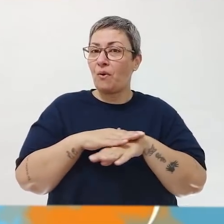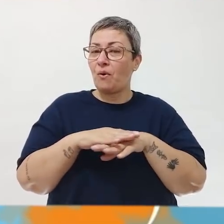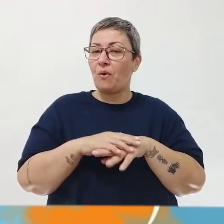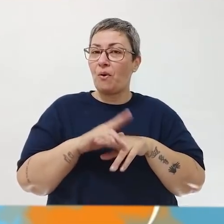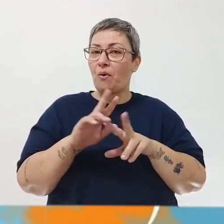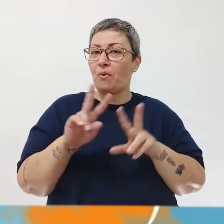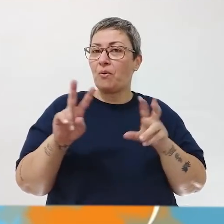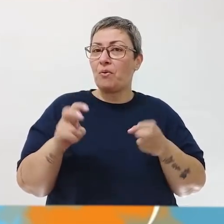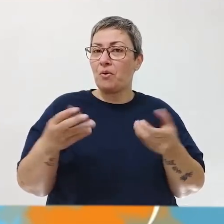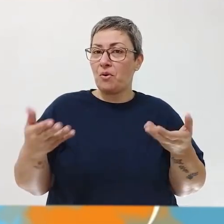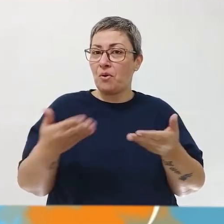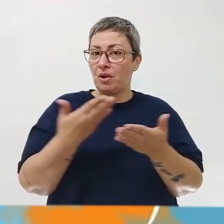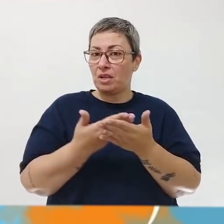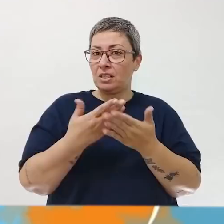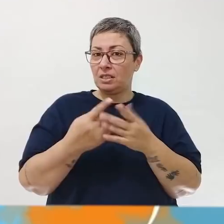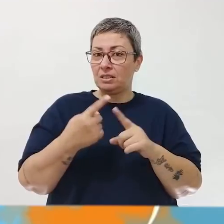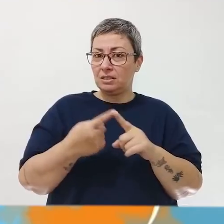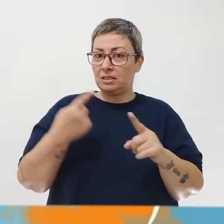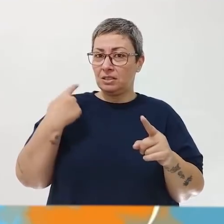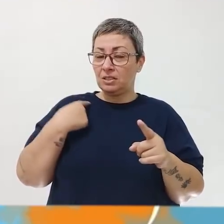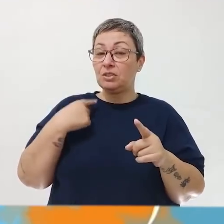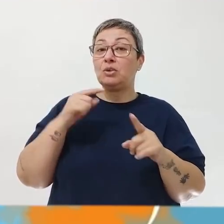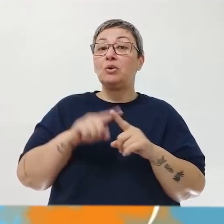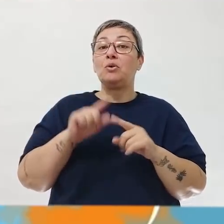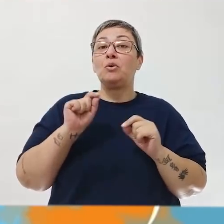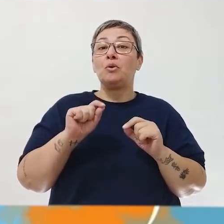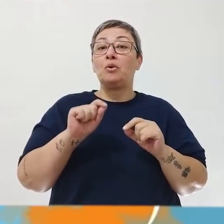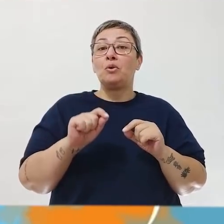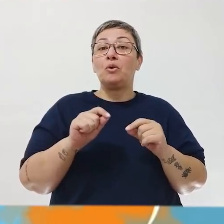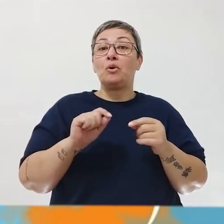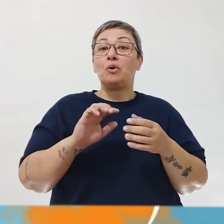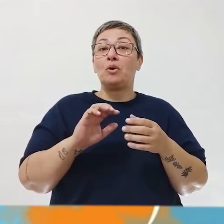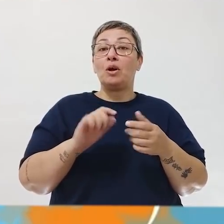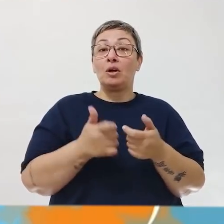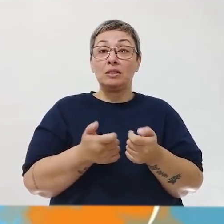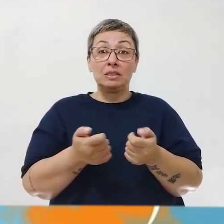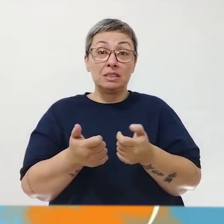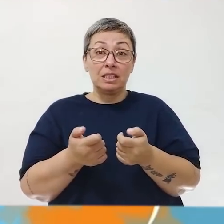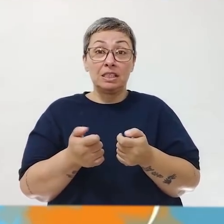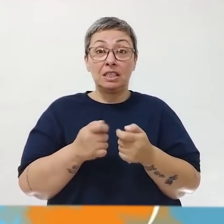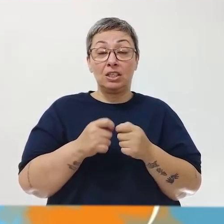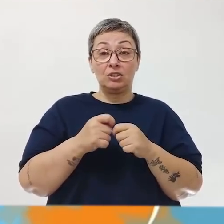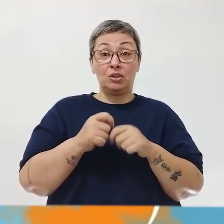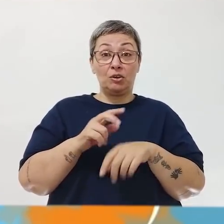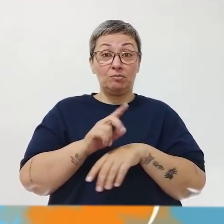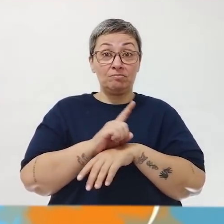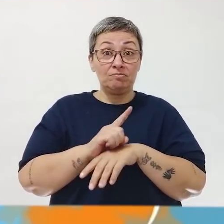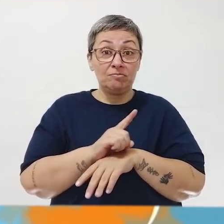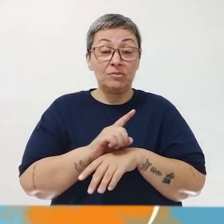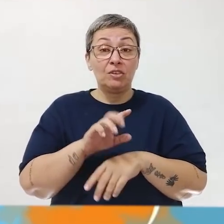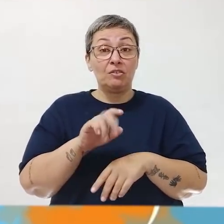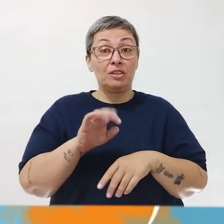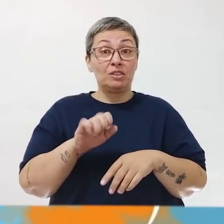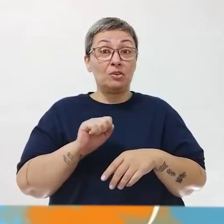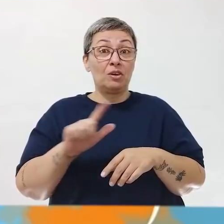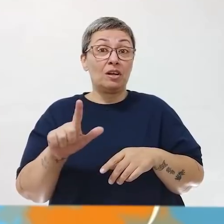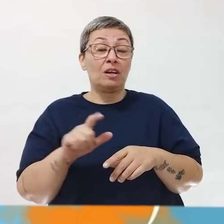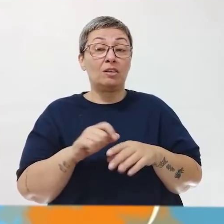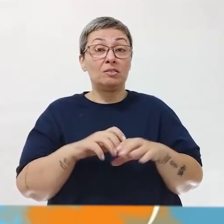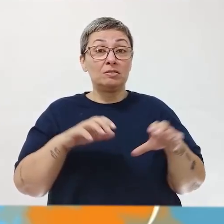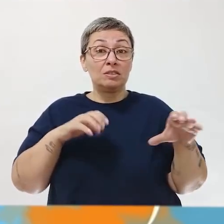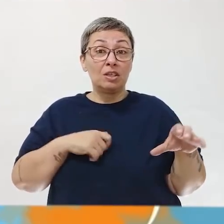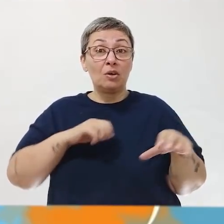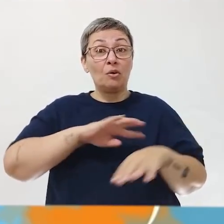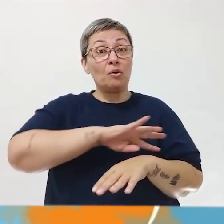um pouco sobre isso na aula da semana passada, eu quero falar sobre os jogos eletrônicos e os jogos virtuais. E que assim como